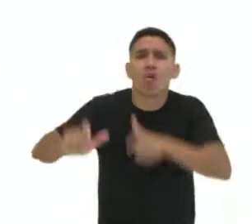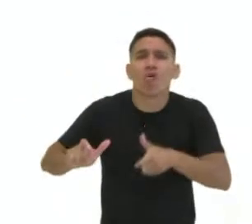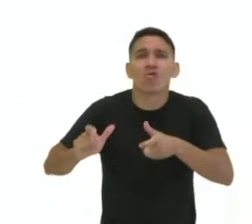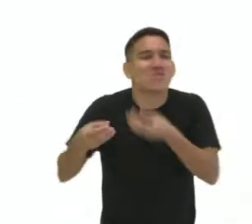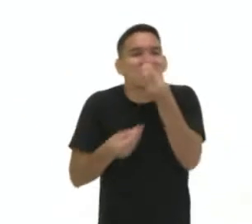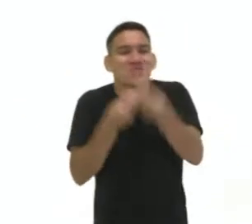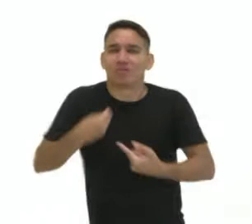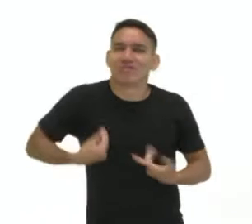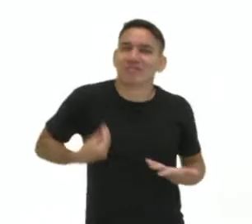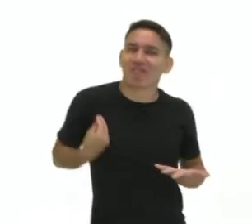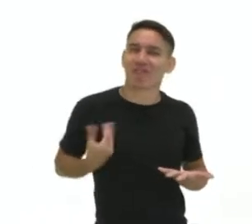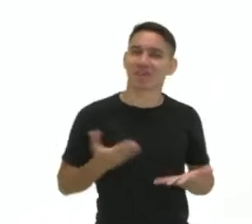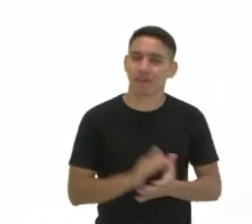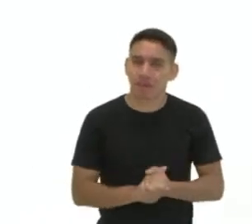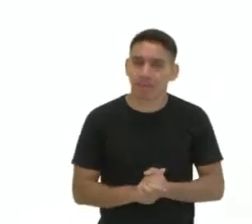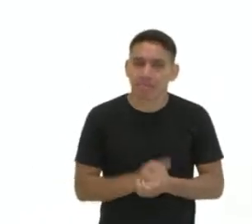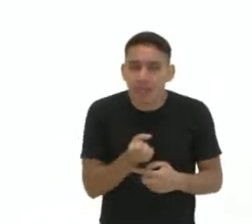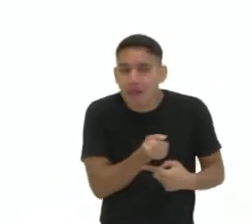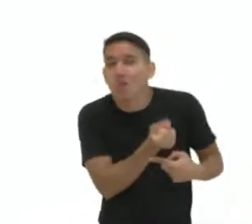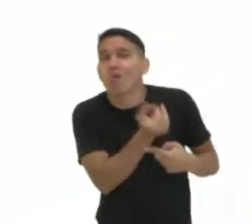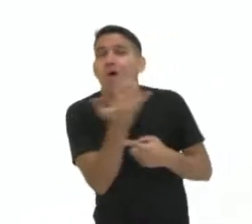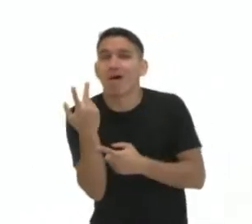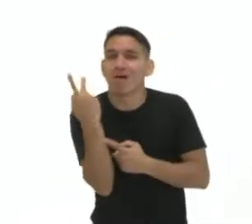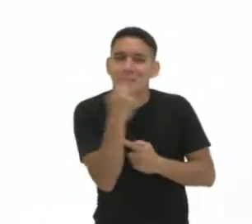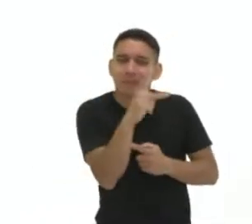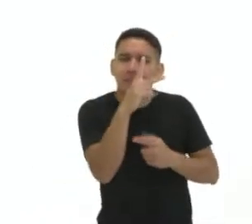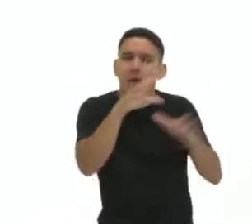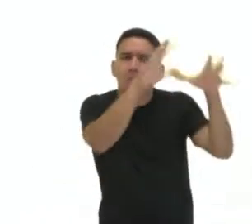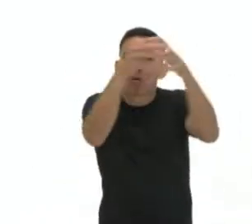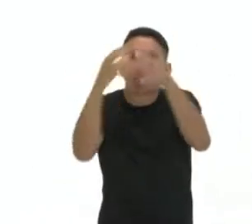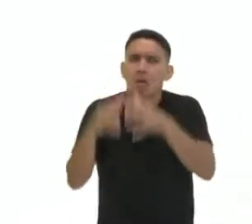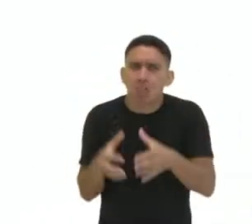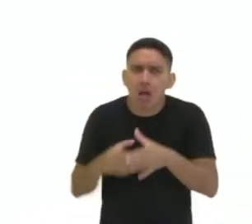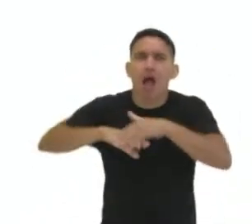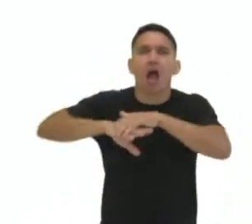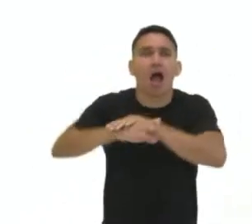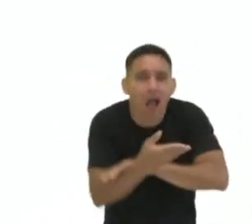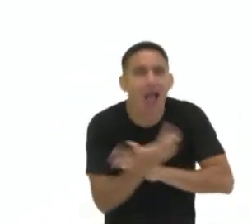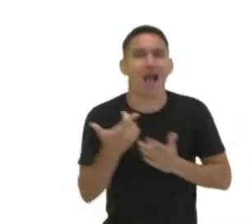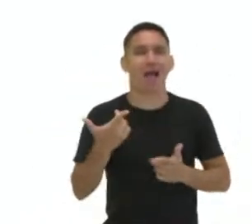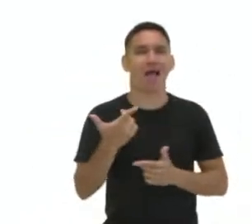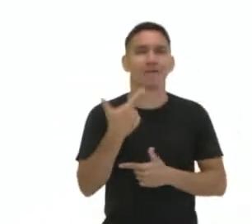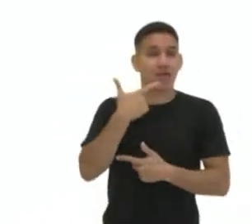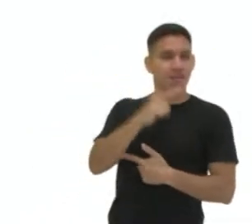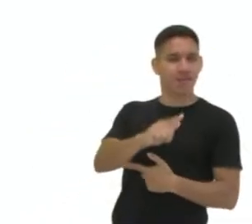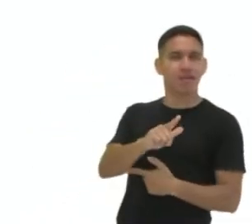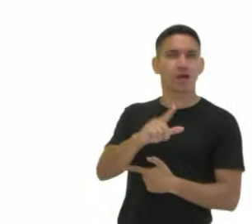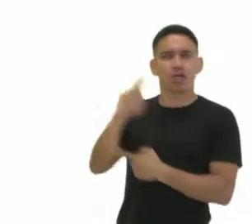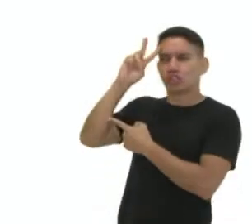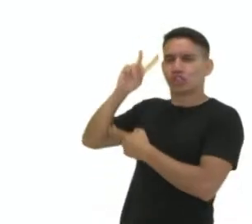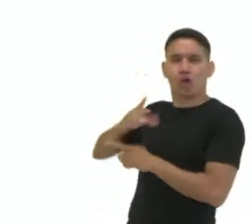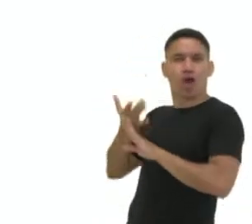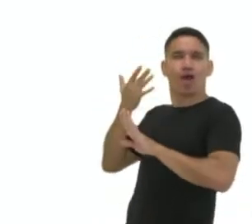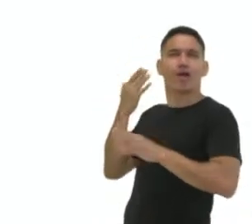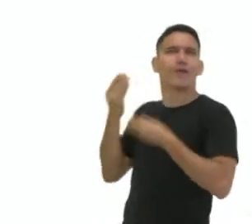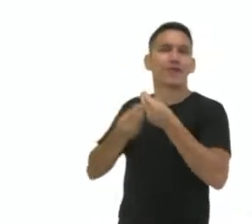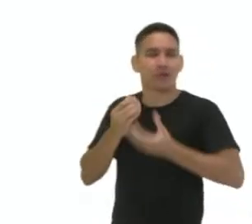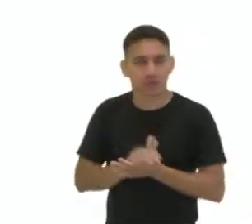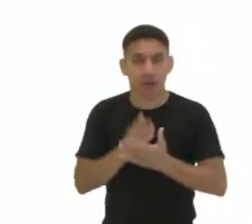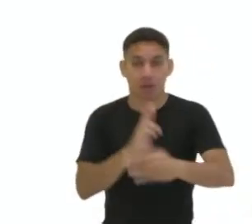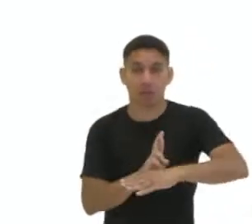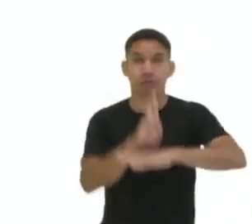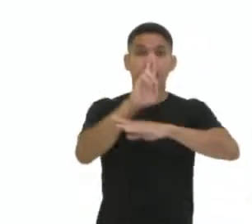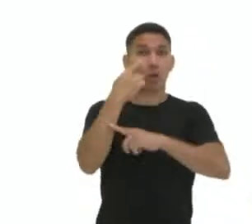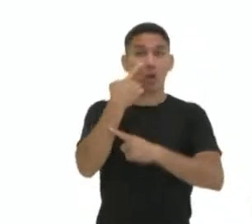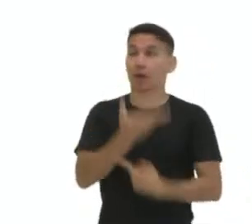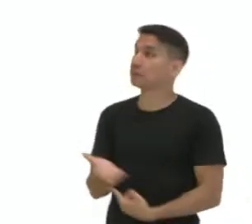vivem? Quais os seus costumes, língua e história? Representantes dos povos indígenas, aqui nessa